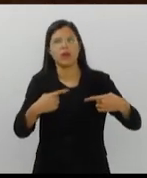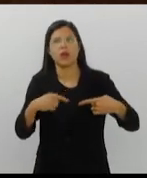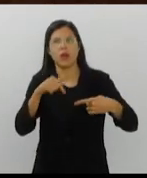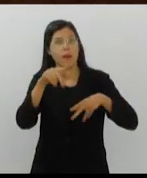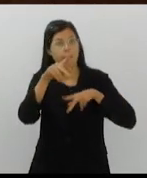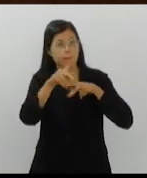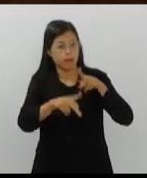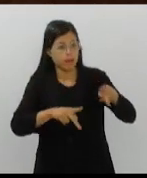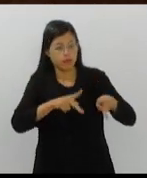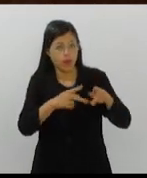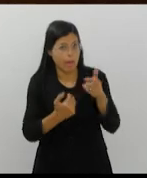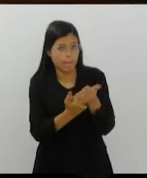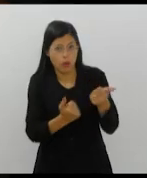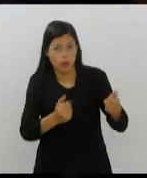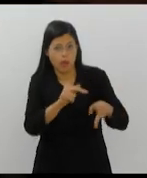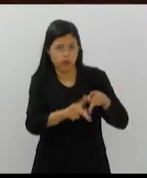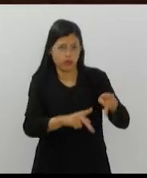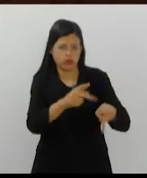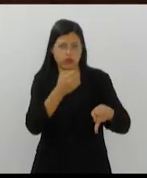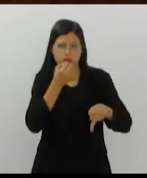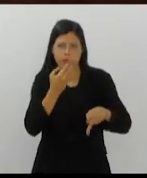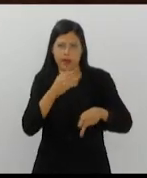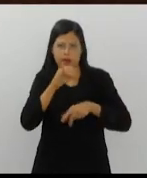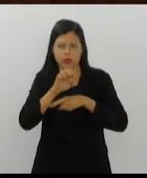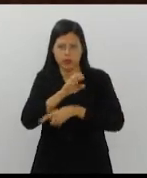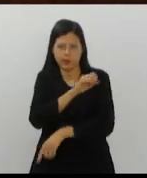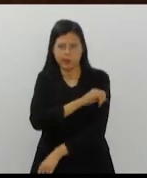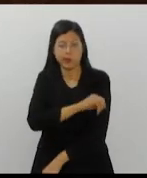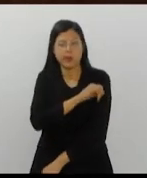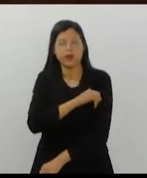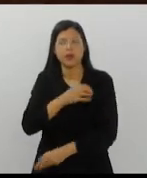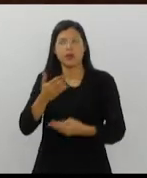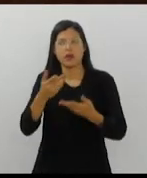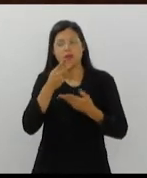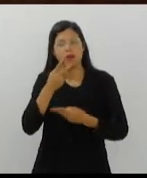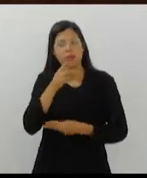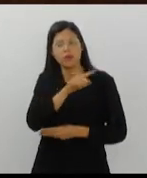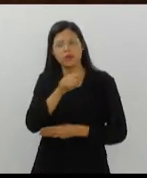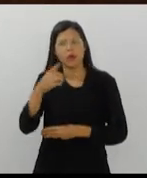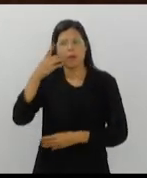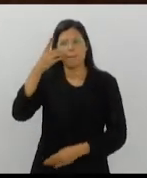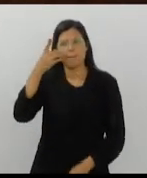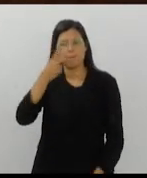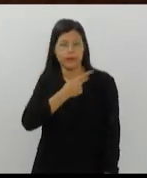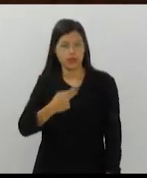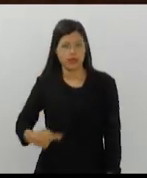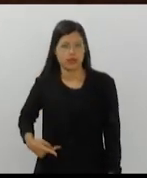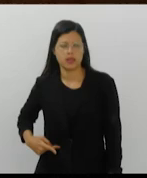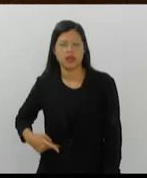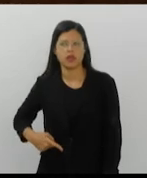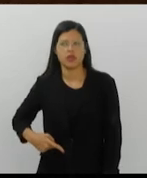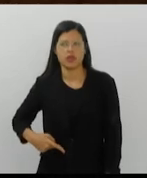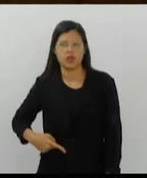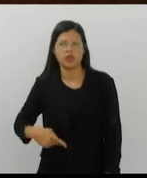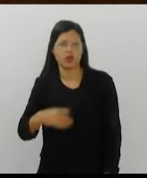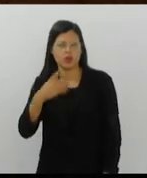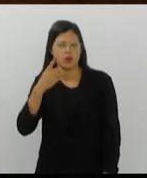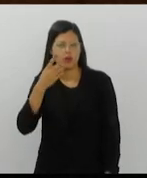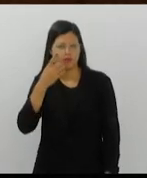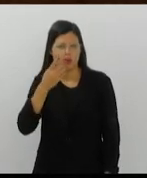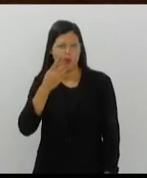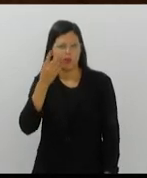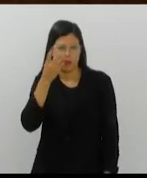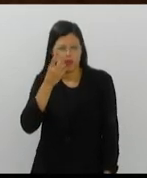do Estado do Rio de Janeiro. E eu queria dizer a vocês que o presidente Rodrigo Barcelar é um presidente muito